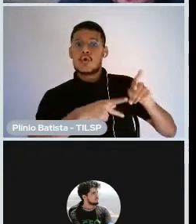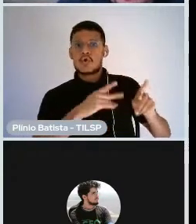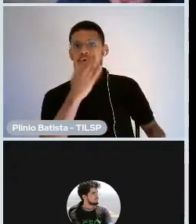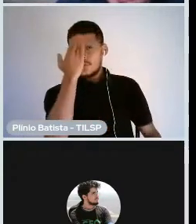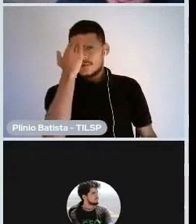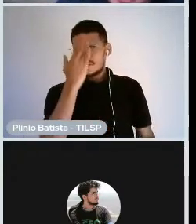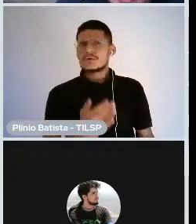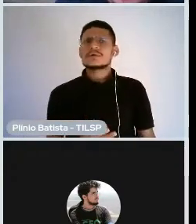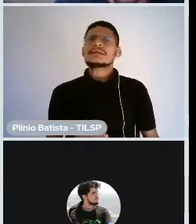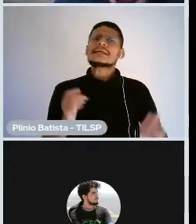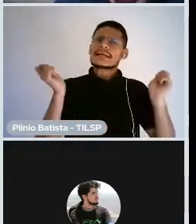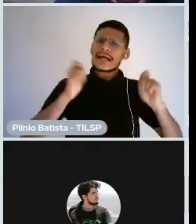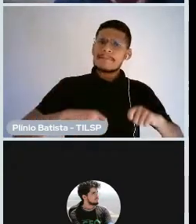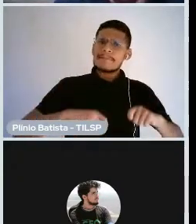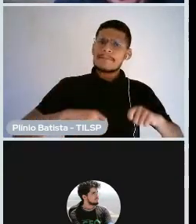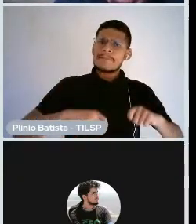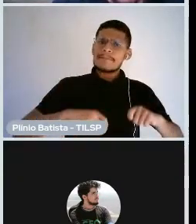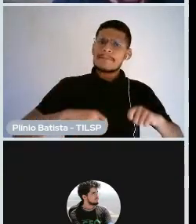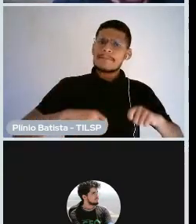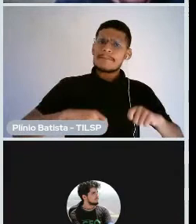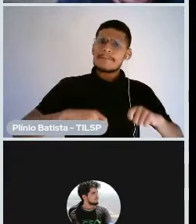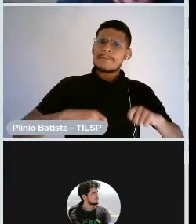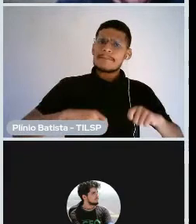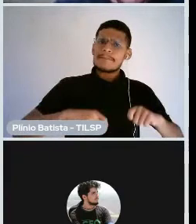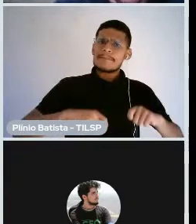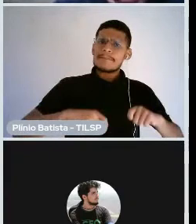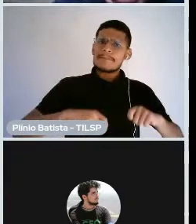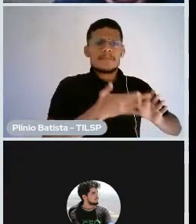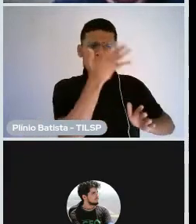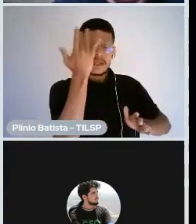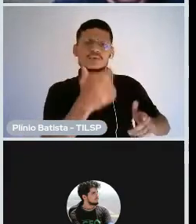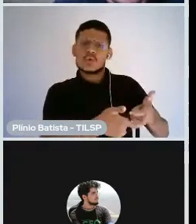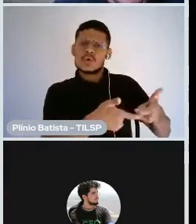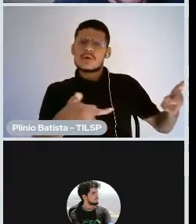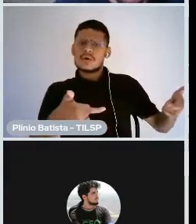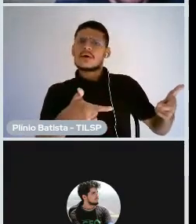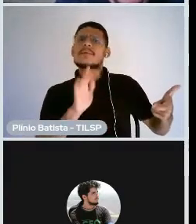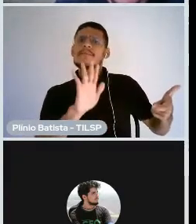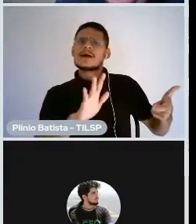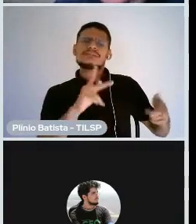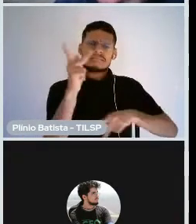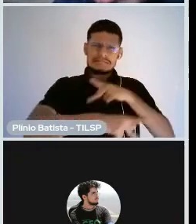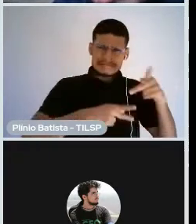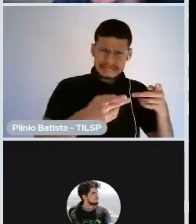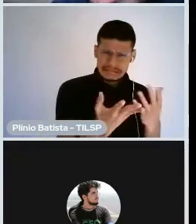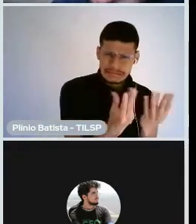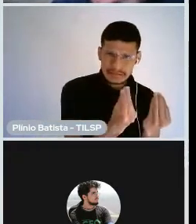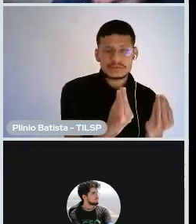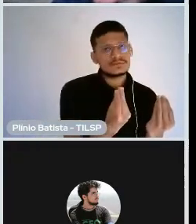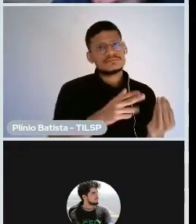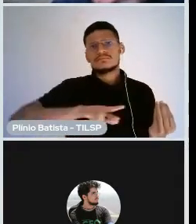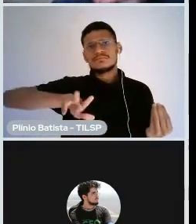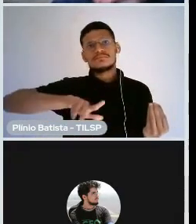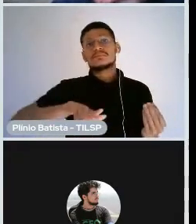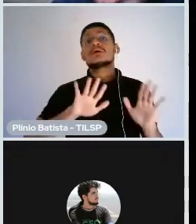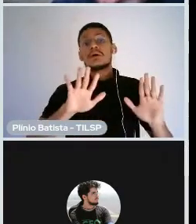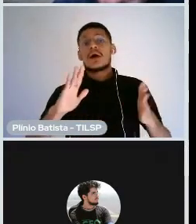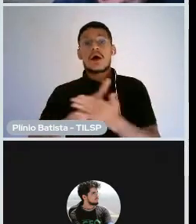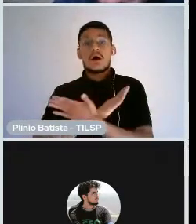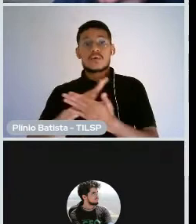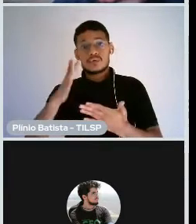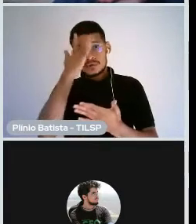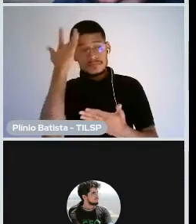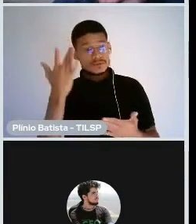necessariamente povoado, tá? Povoado é, novamente, a relação com a densidade populacional. E os países que apresentam alta